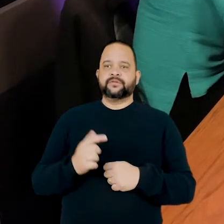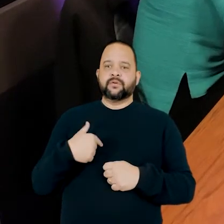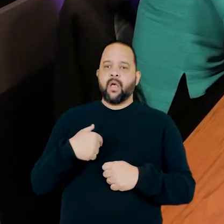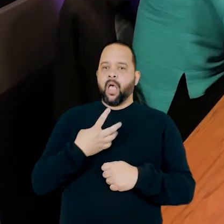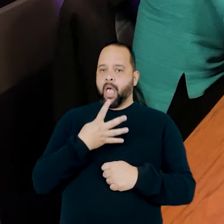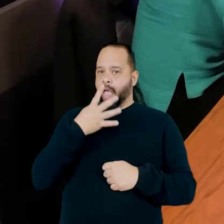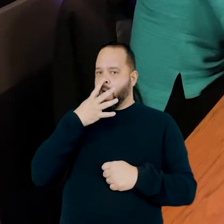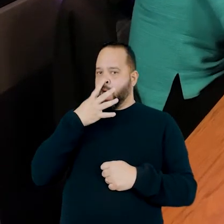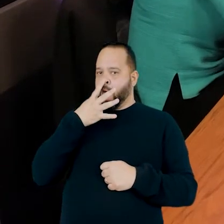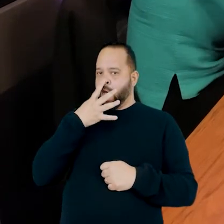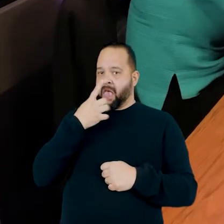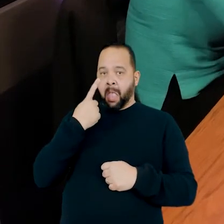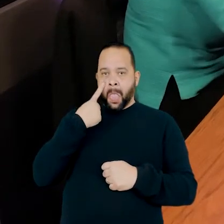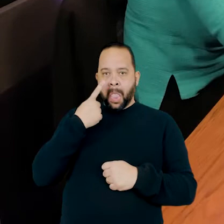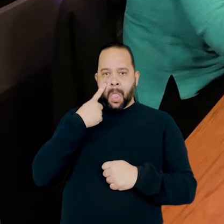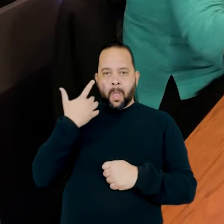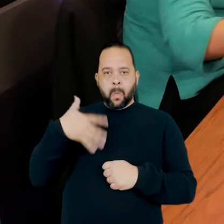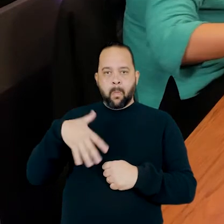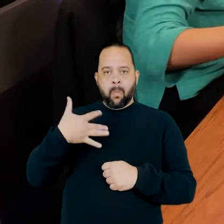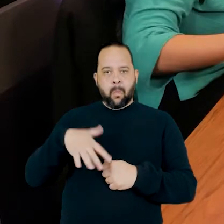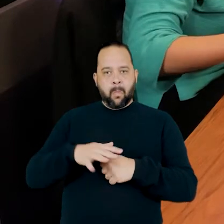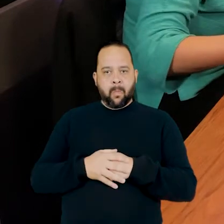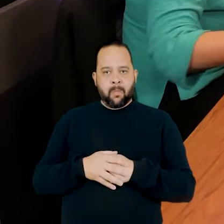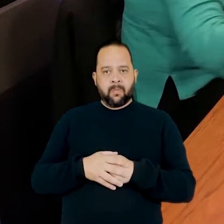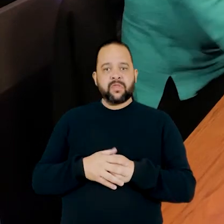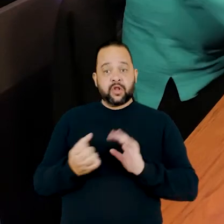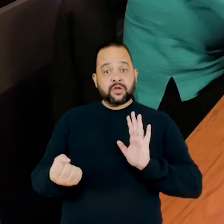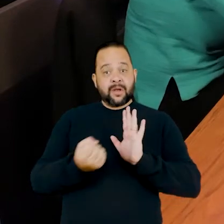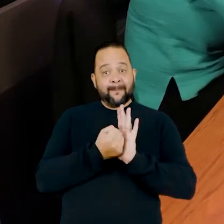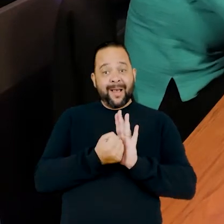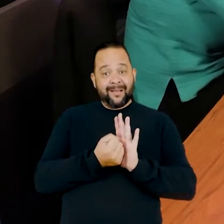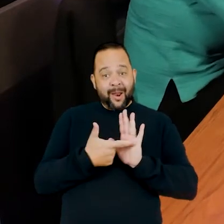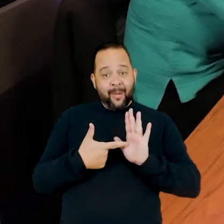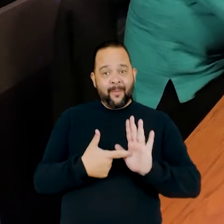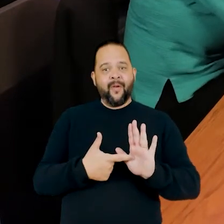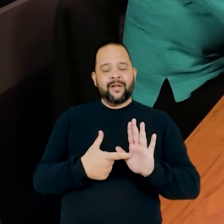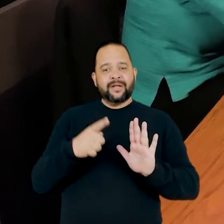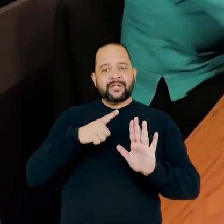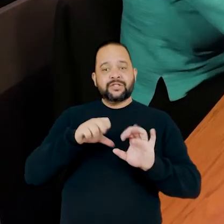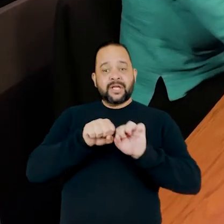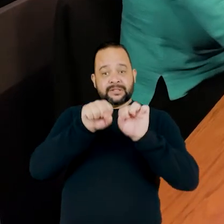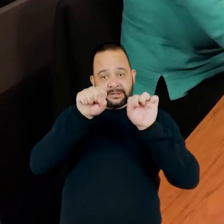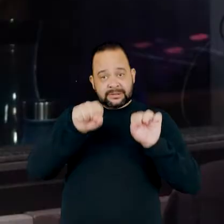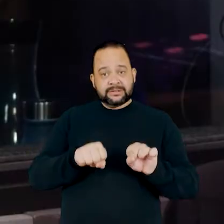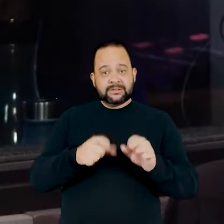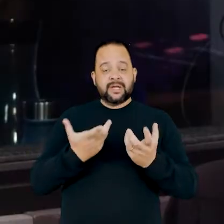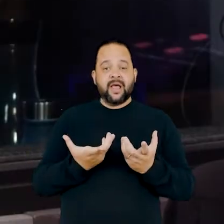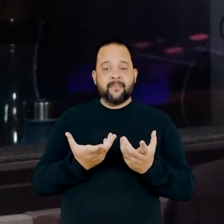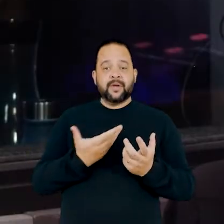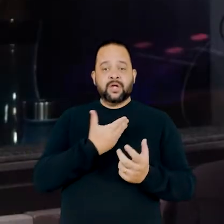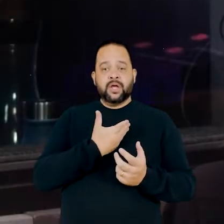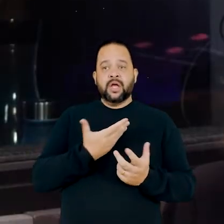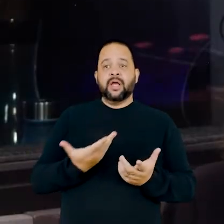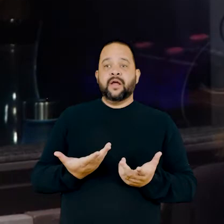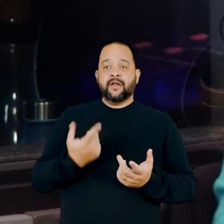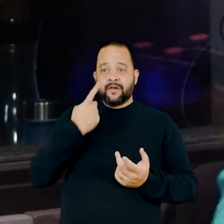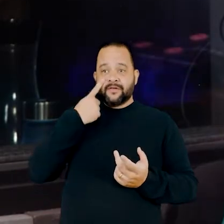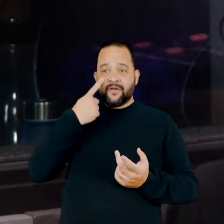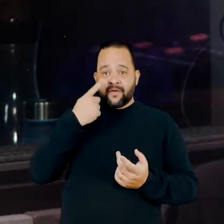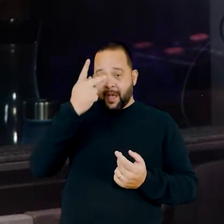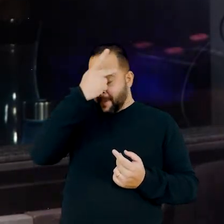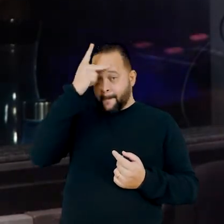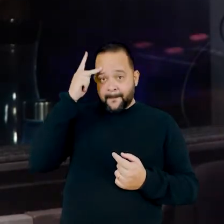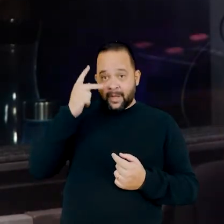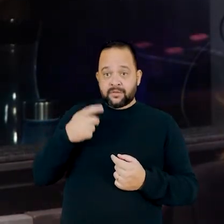impressionante de ver. E a Shure traz isso, né? A gente tem sistemas no governo com o pessoal arrastando aquele